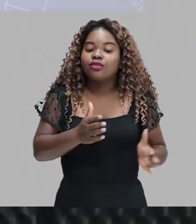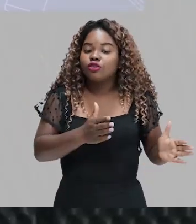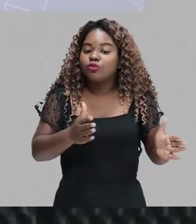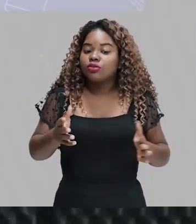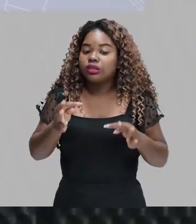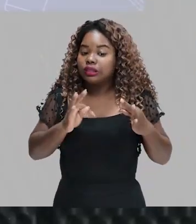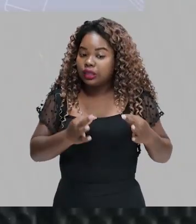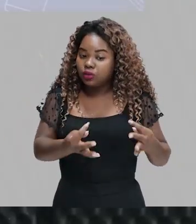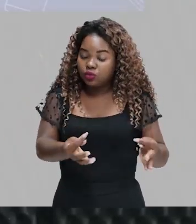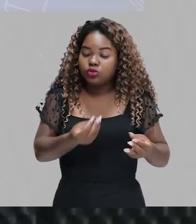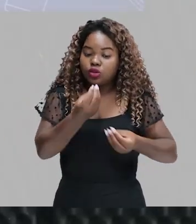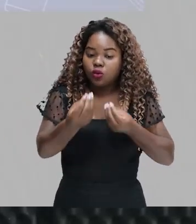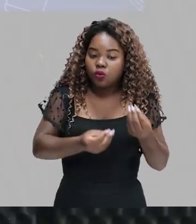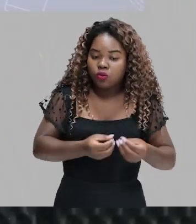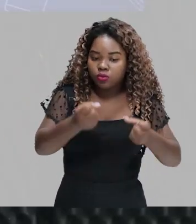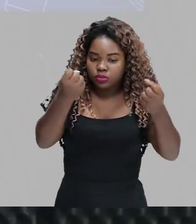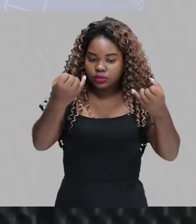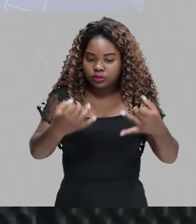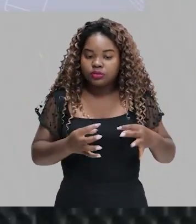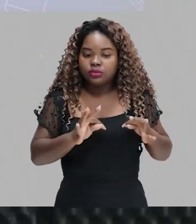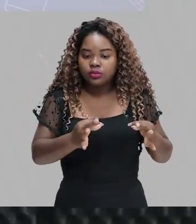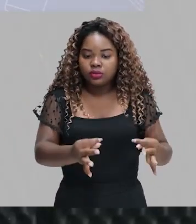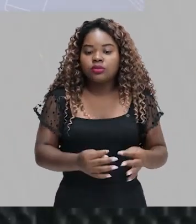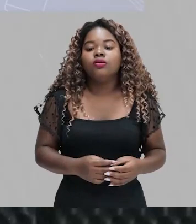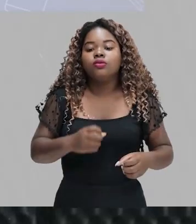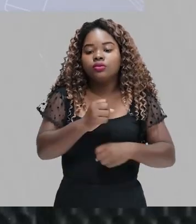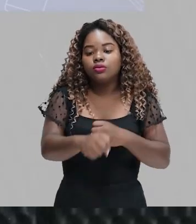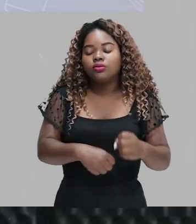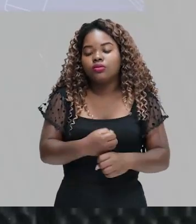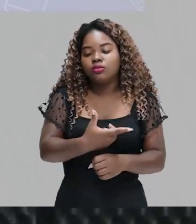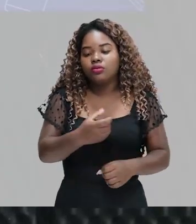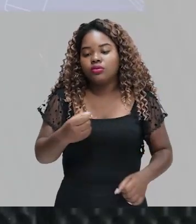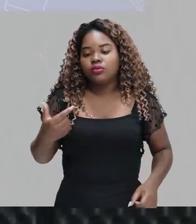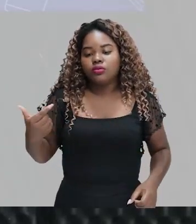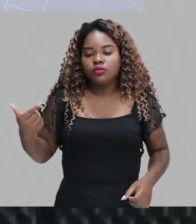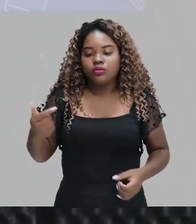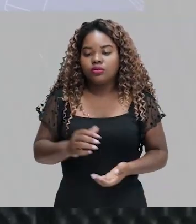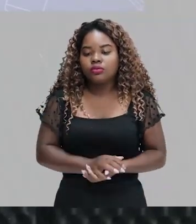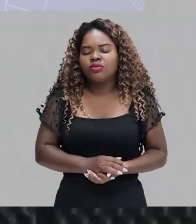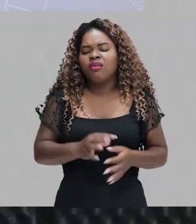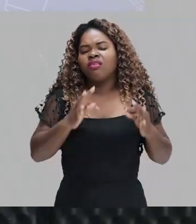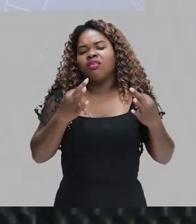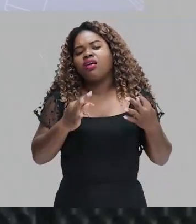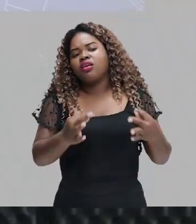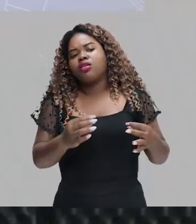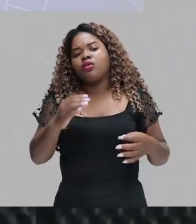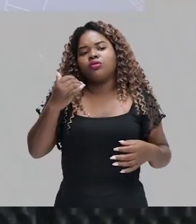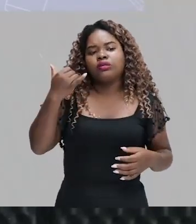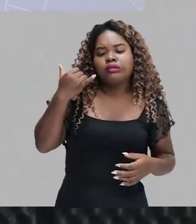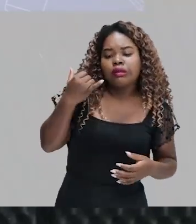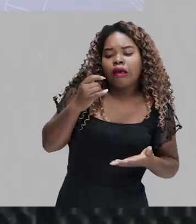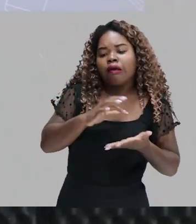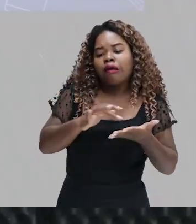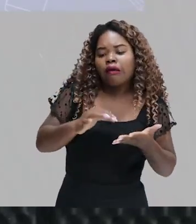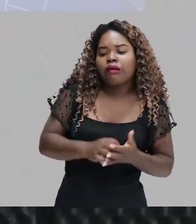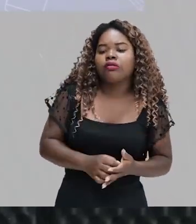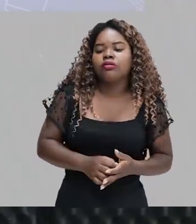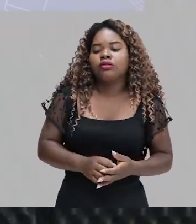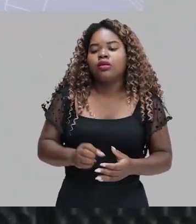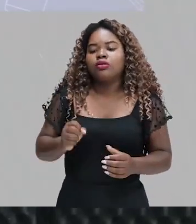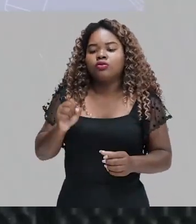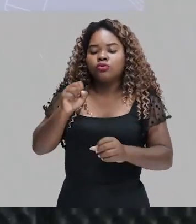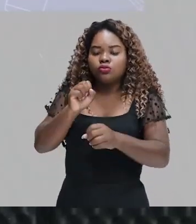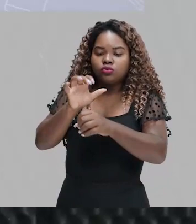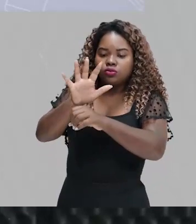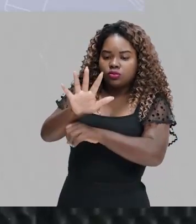século XXI, né, 2022 no caso, a gente está nesse ano, você diz assim, tecnologia, um celular, uma projeção e tal. Estou falando de